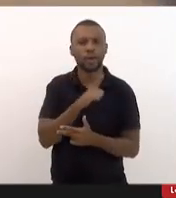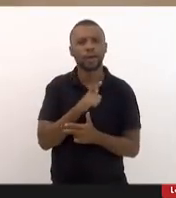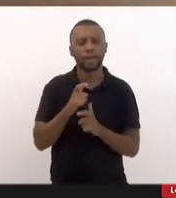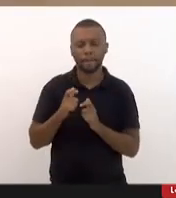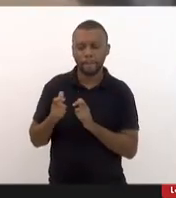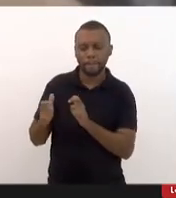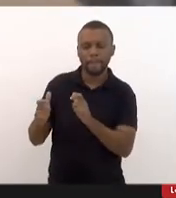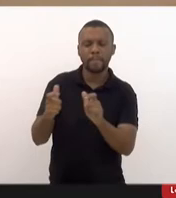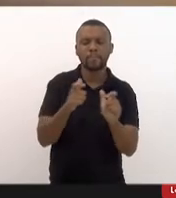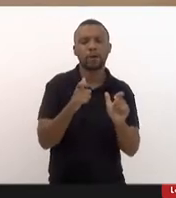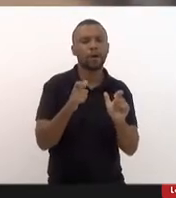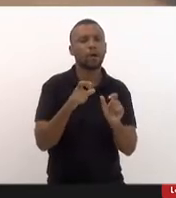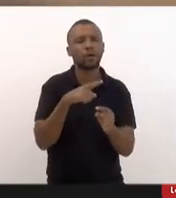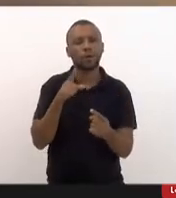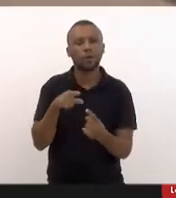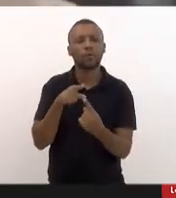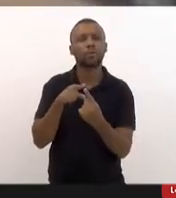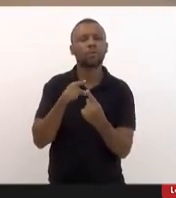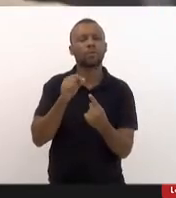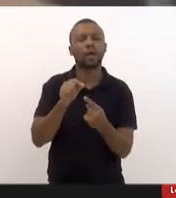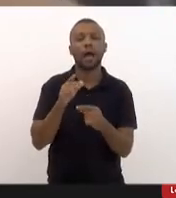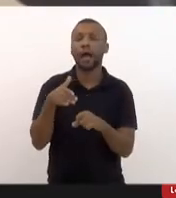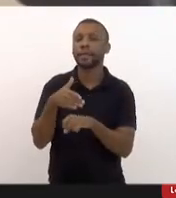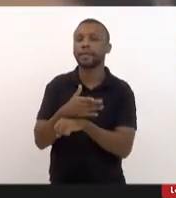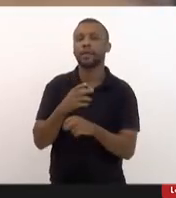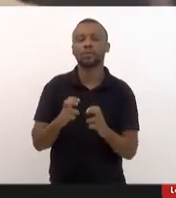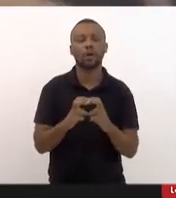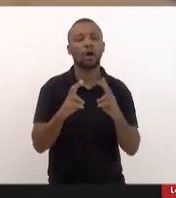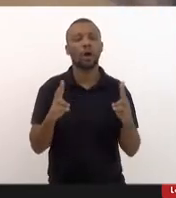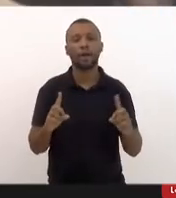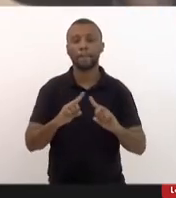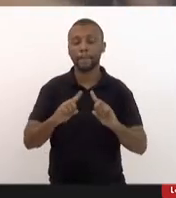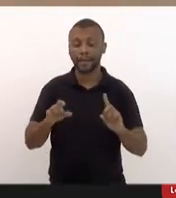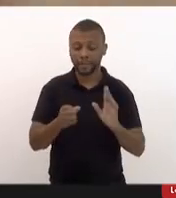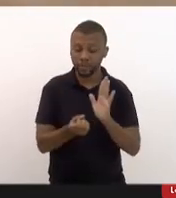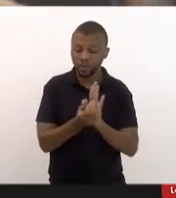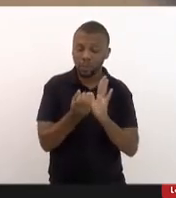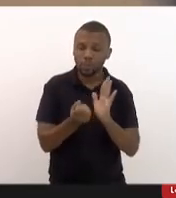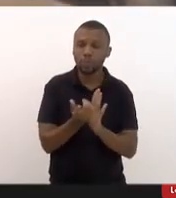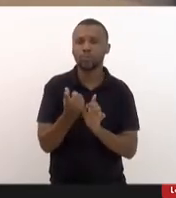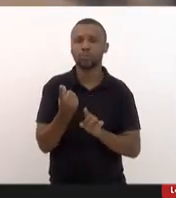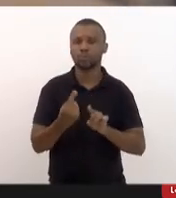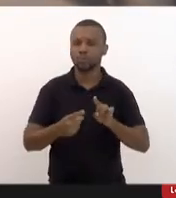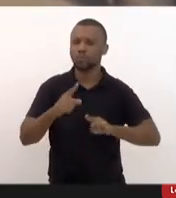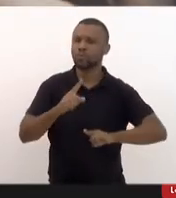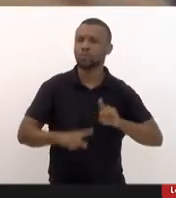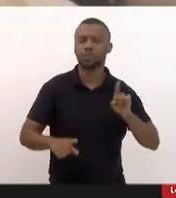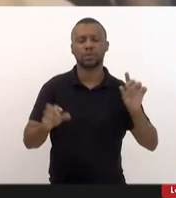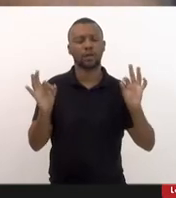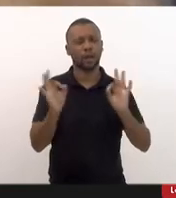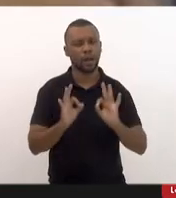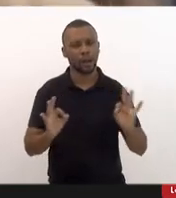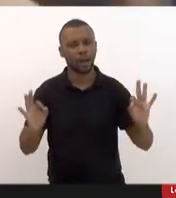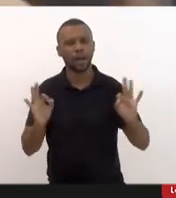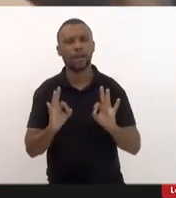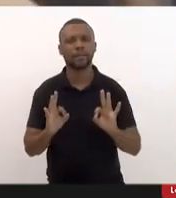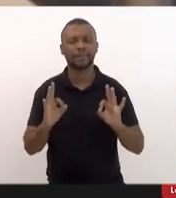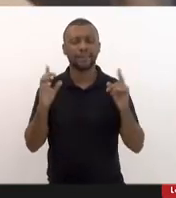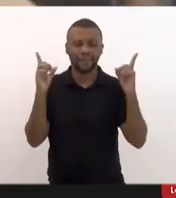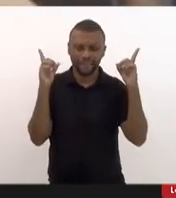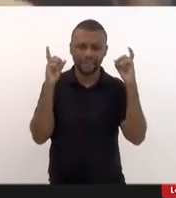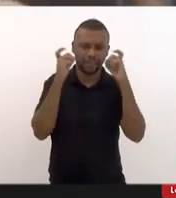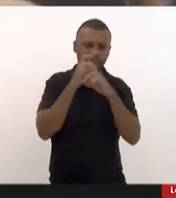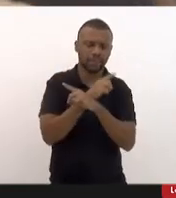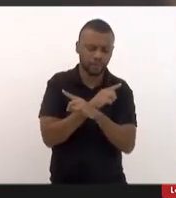em função de acesso ao arco. Mas se o arco não permite, não facilita, não atua como um facilitador, como um receptor, vamos dizer